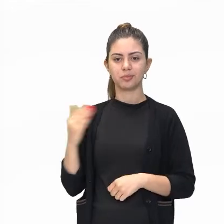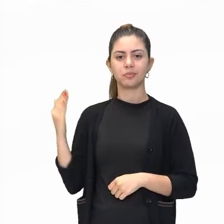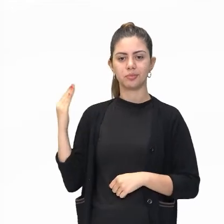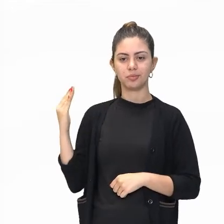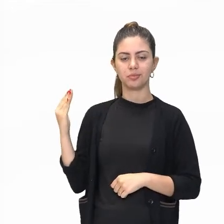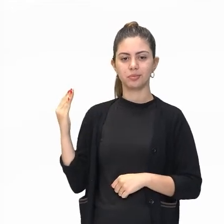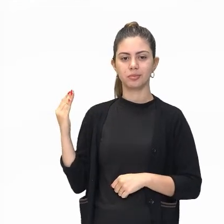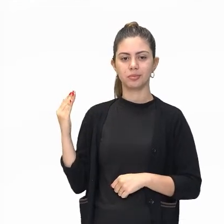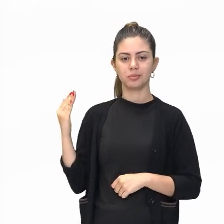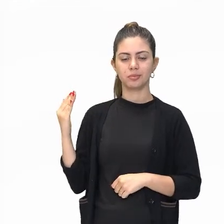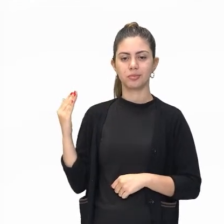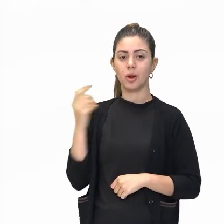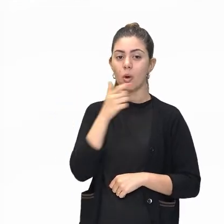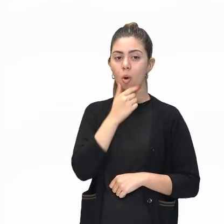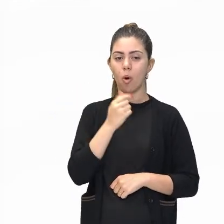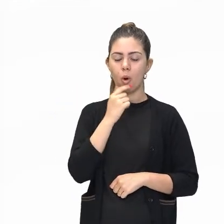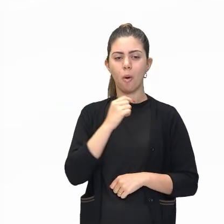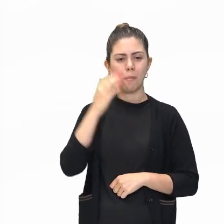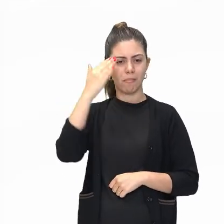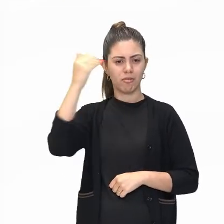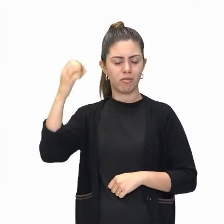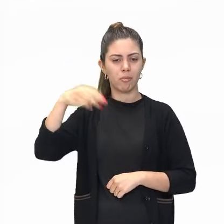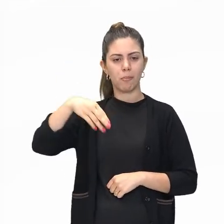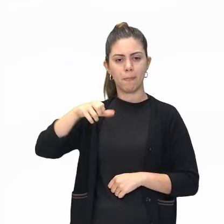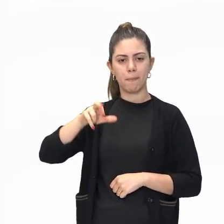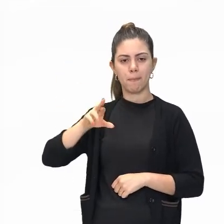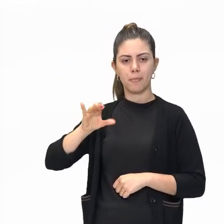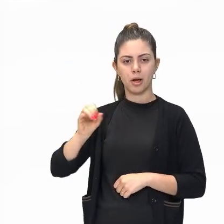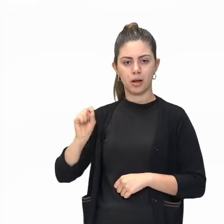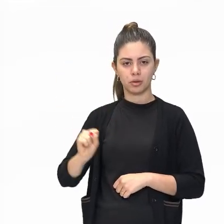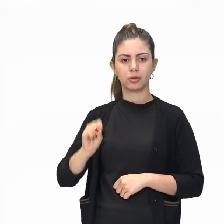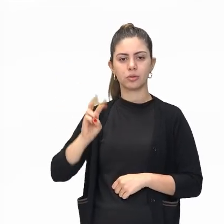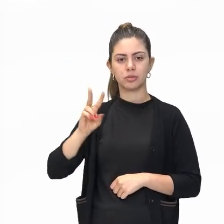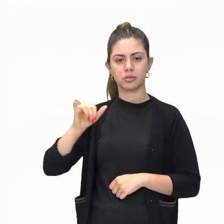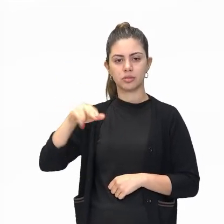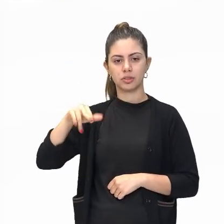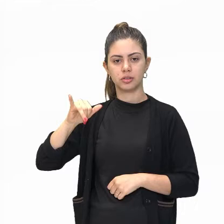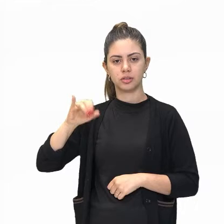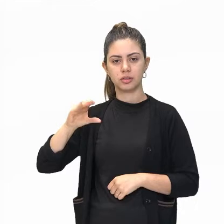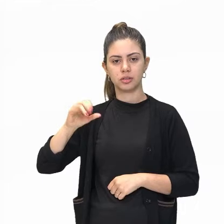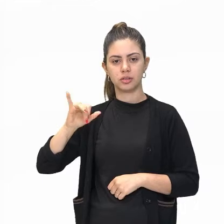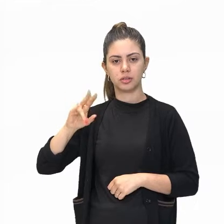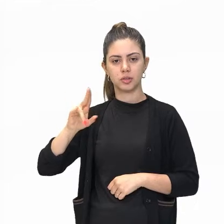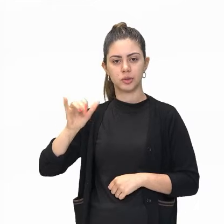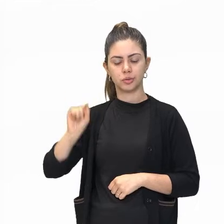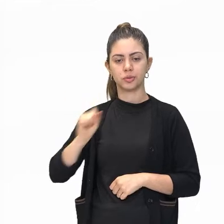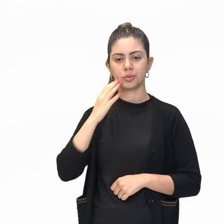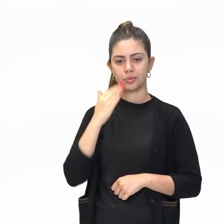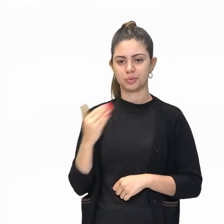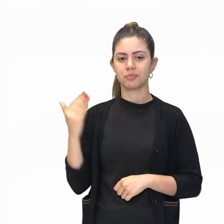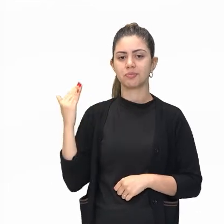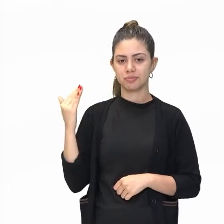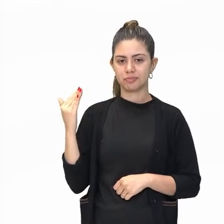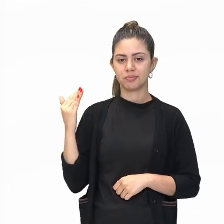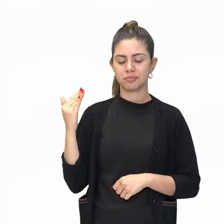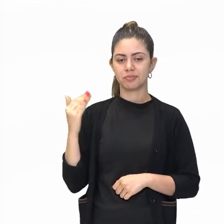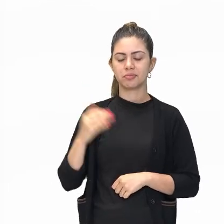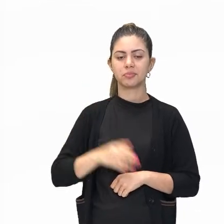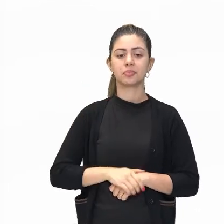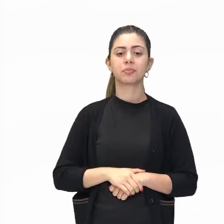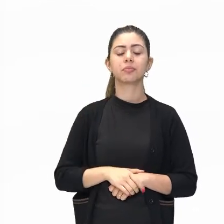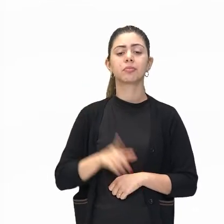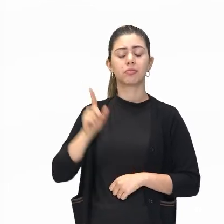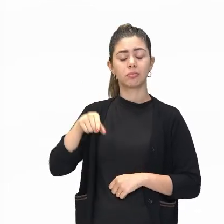verificar. Outro escritor super famoso, Marcos Vinícius de Melo Moraes.